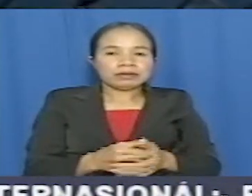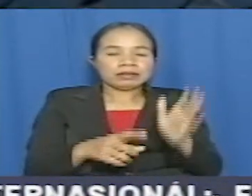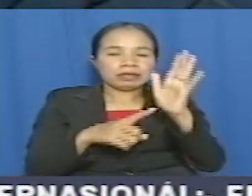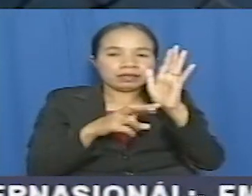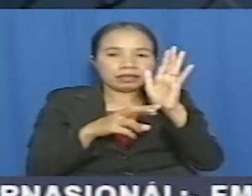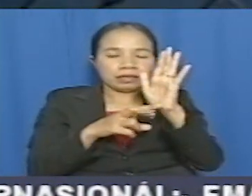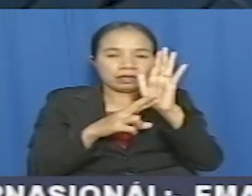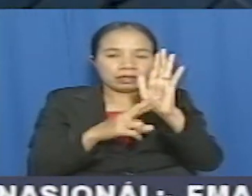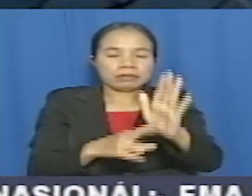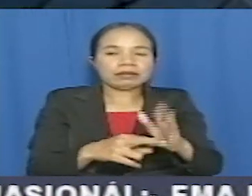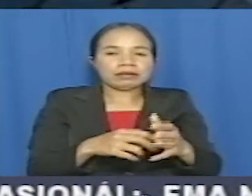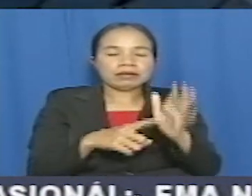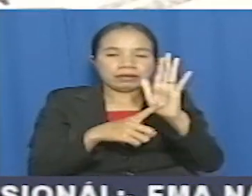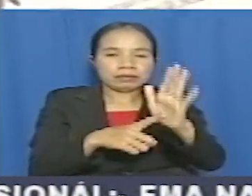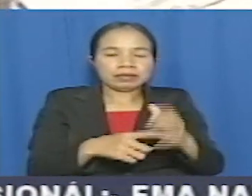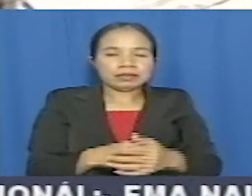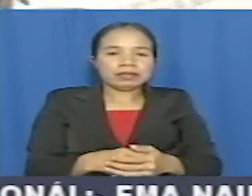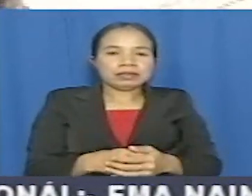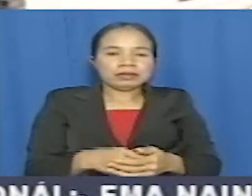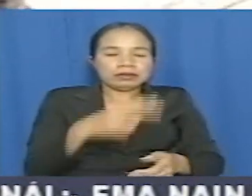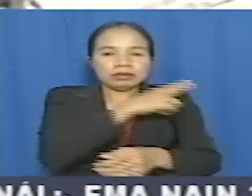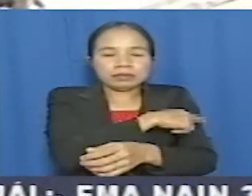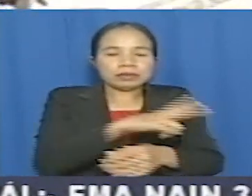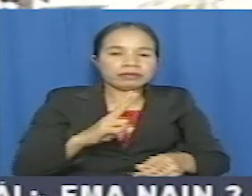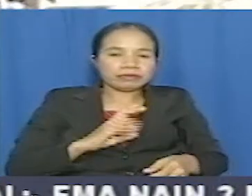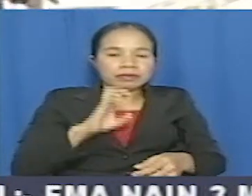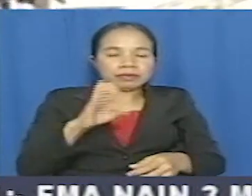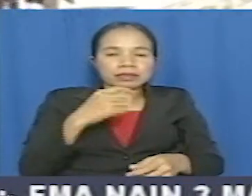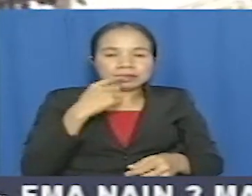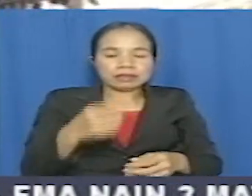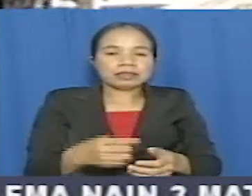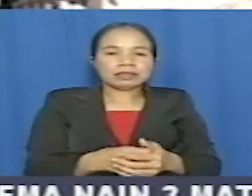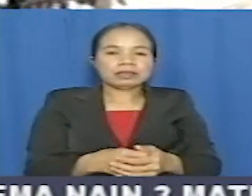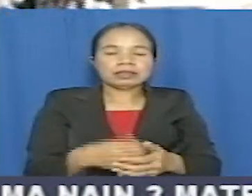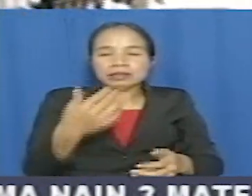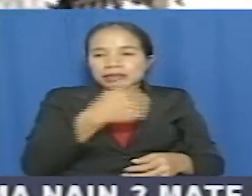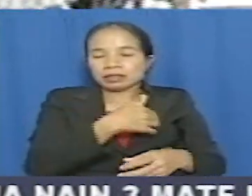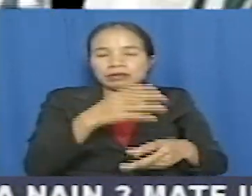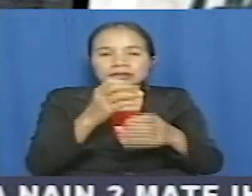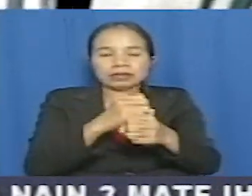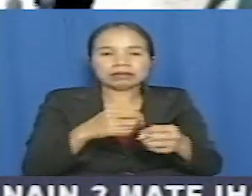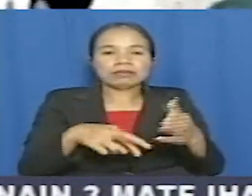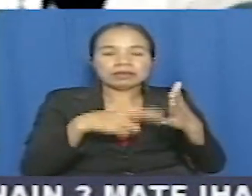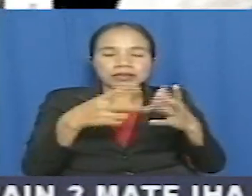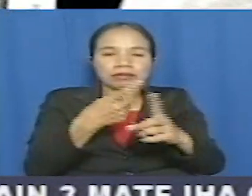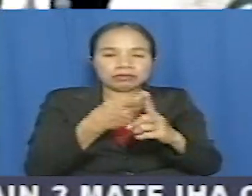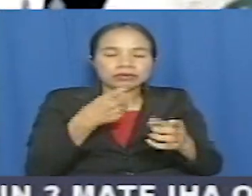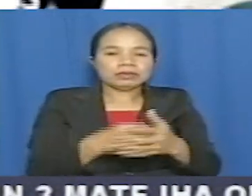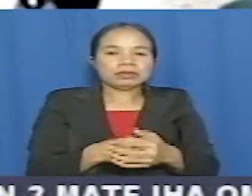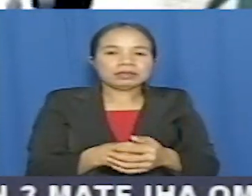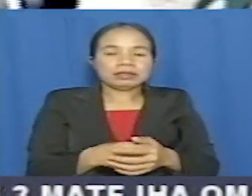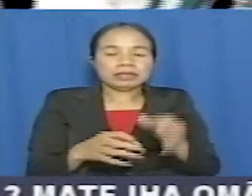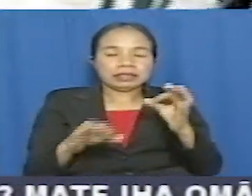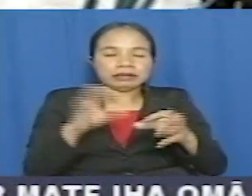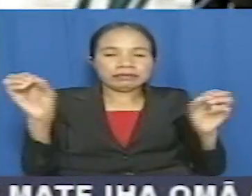Representante Centro Saúde Vemassi, João Bosco Correia, informa durante nesse cidadão que sim ordem russa superior sira, mas